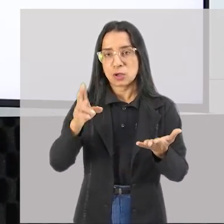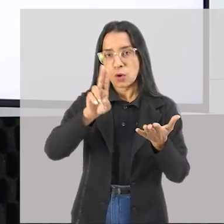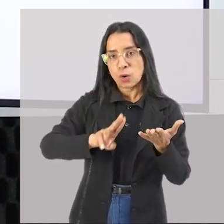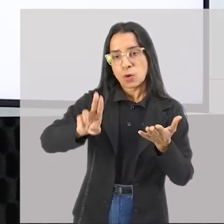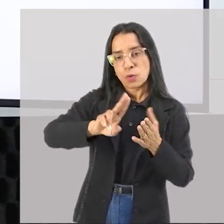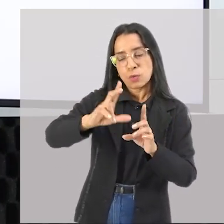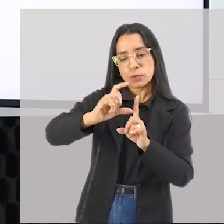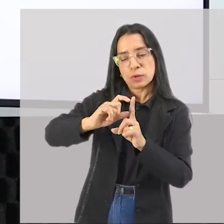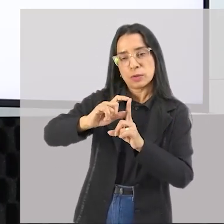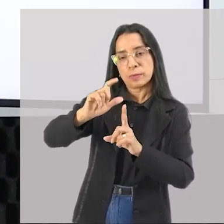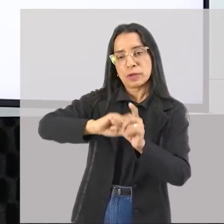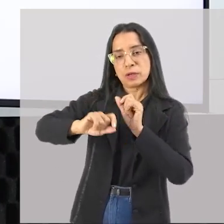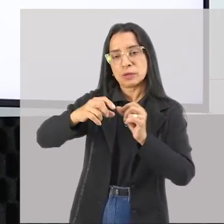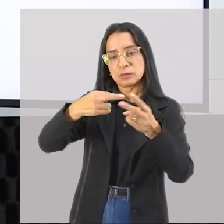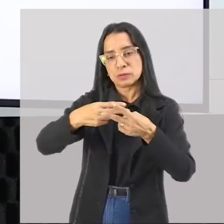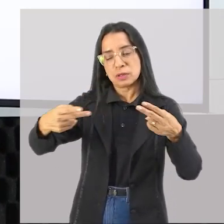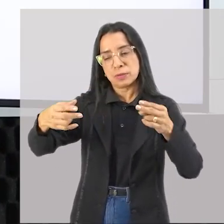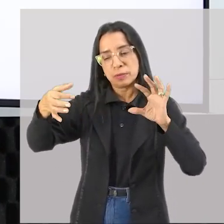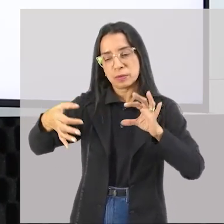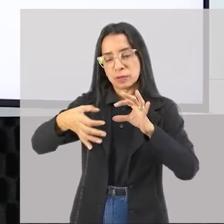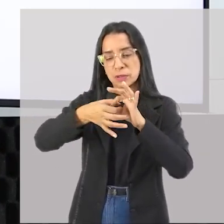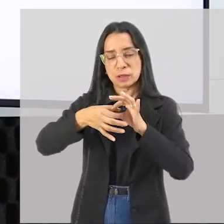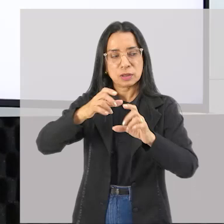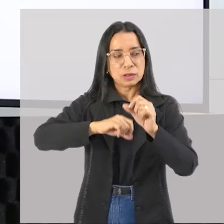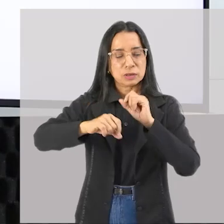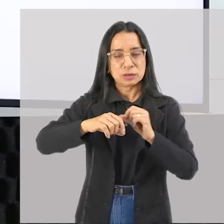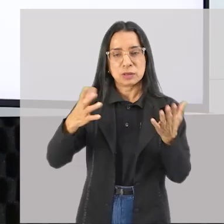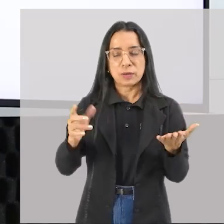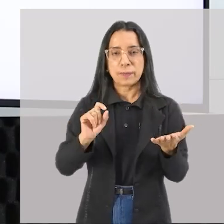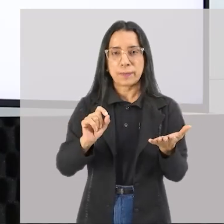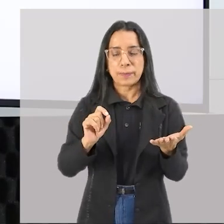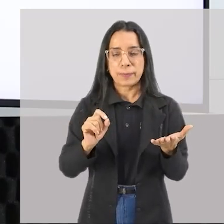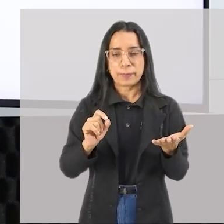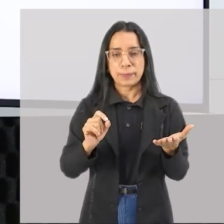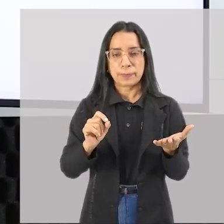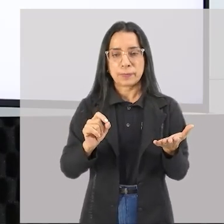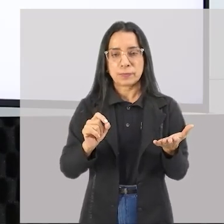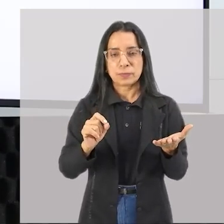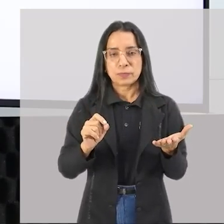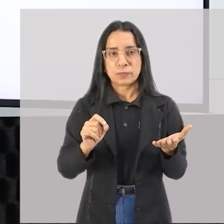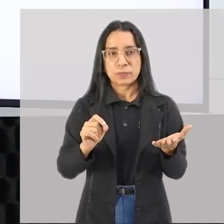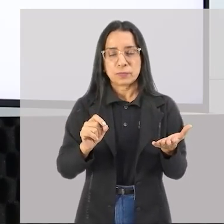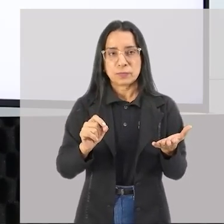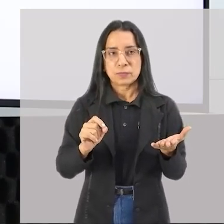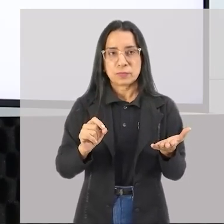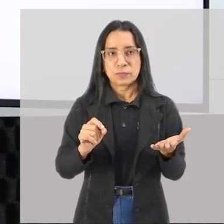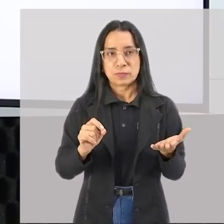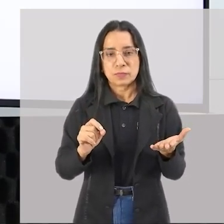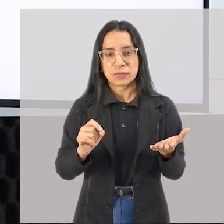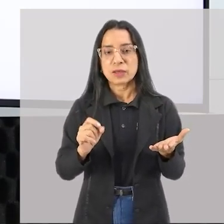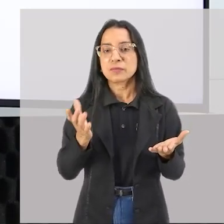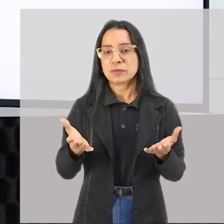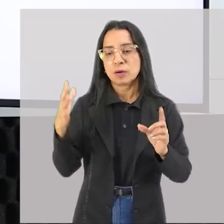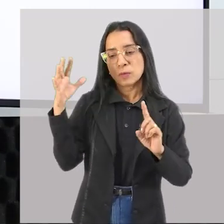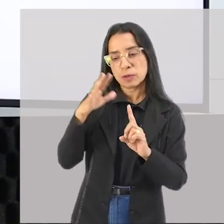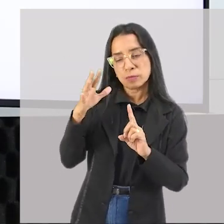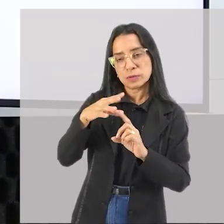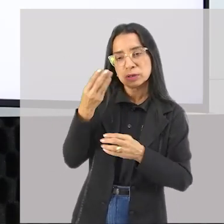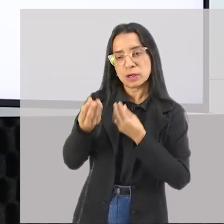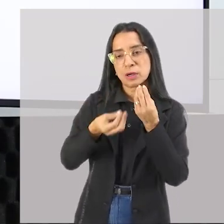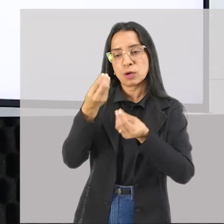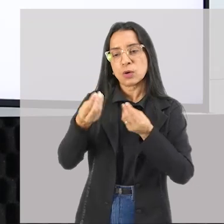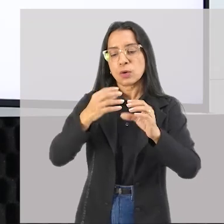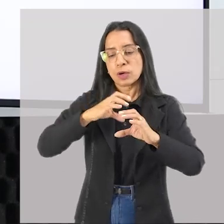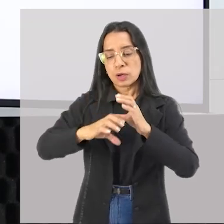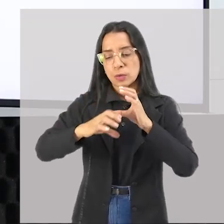dessas palavrinhas, desses elementos de ligação, desses marcadores discursivos, eles vão afetar como que